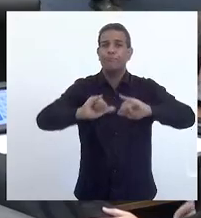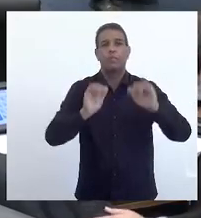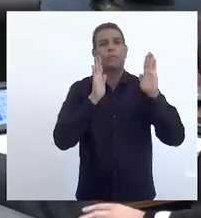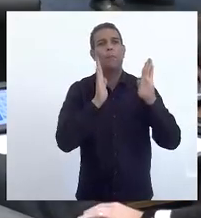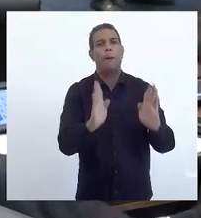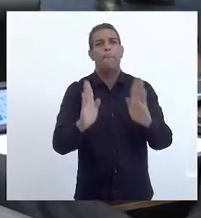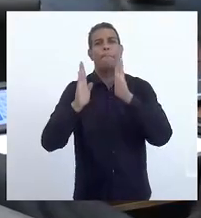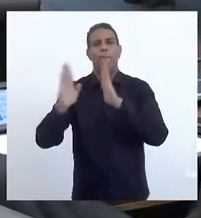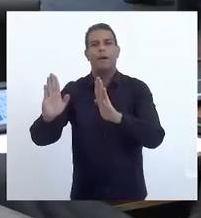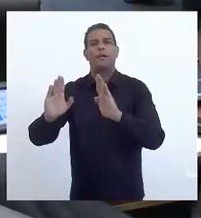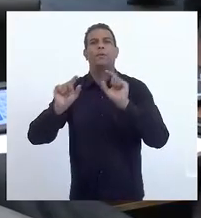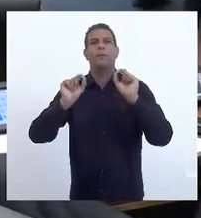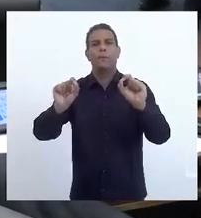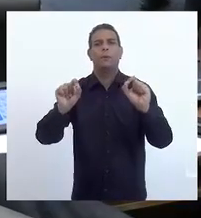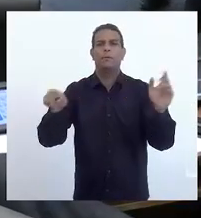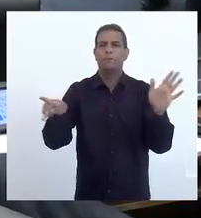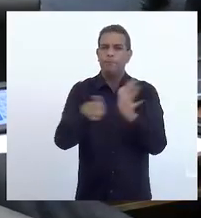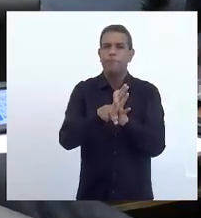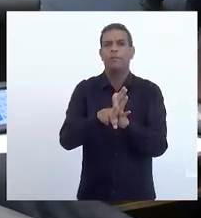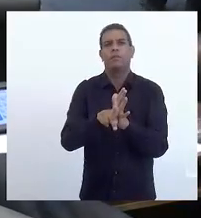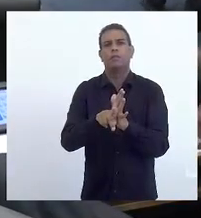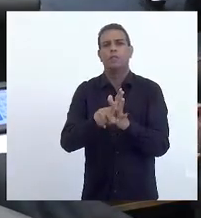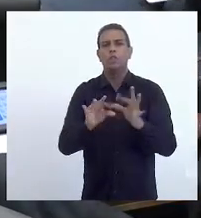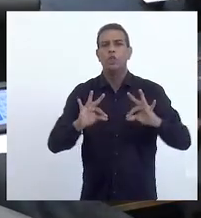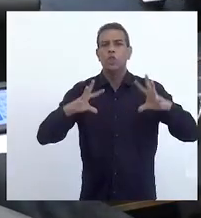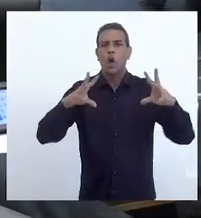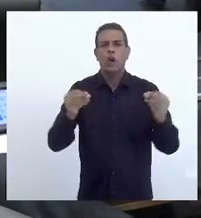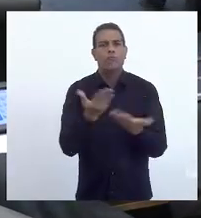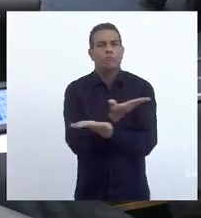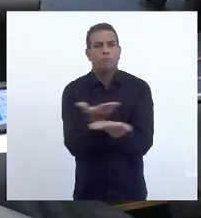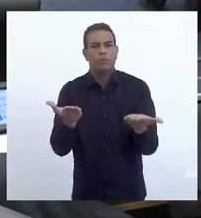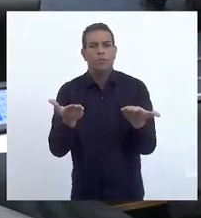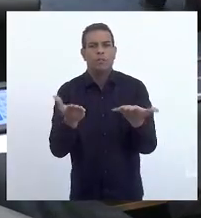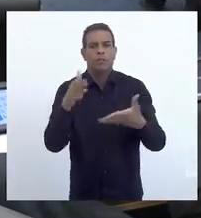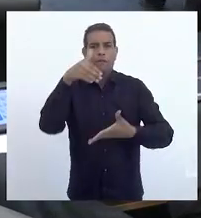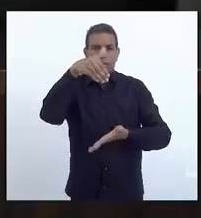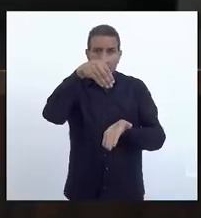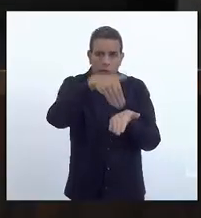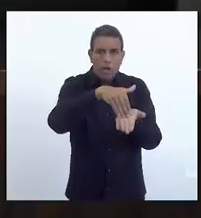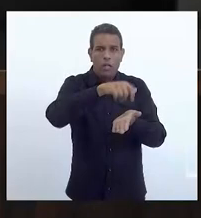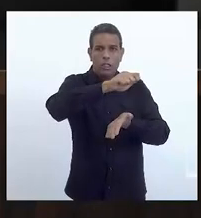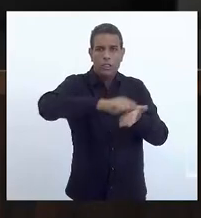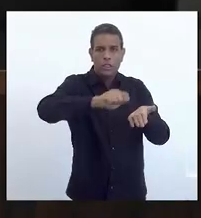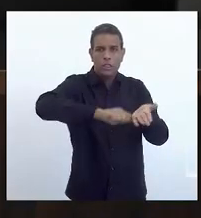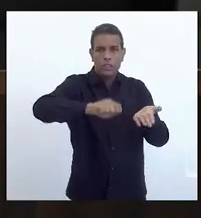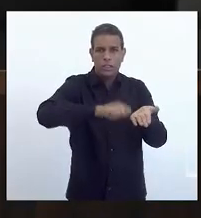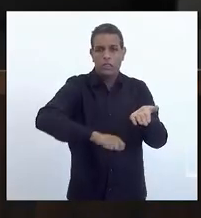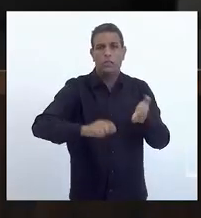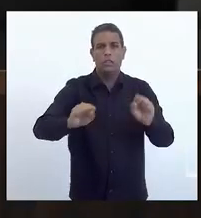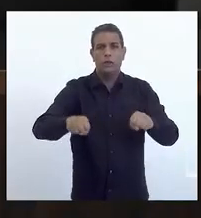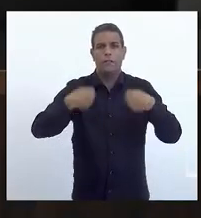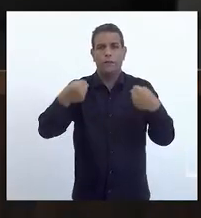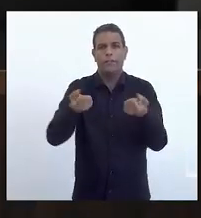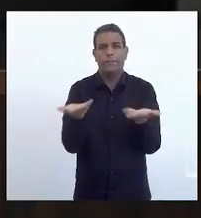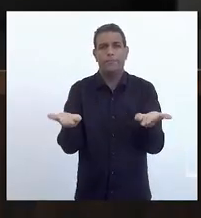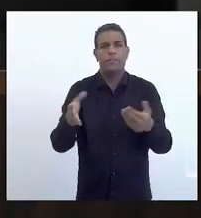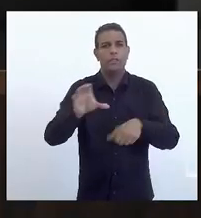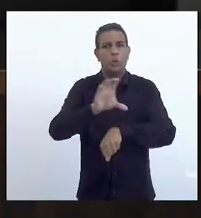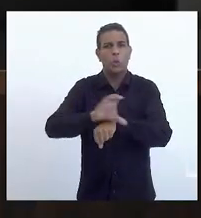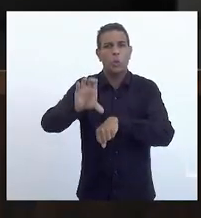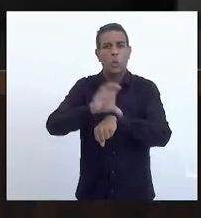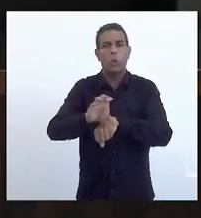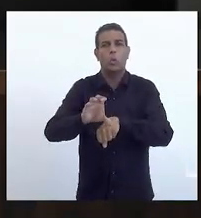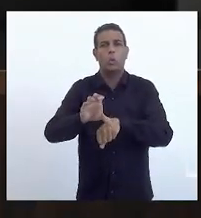a sugestão do deputado Valdec e pedir a Vossa Excelência a forma final de redação. Que a presidência defere. Pela Comissão de Defesa